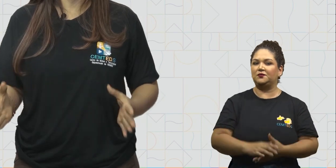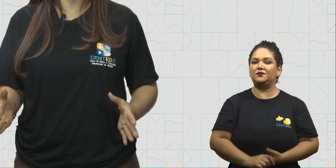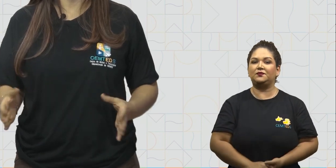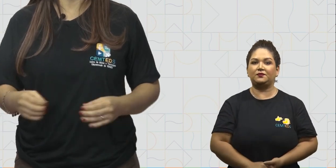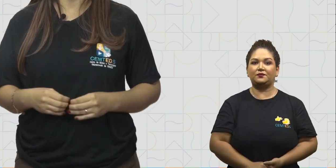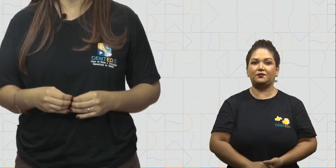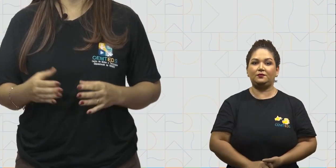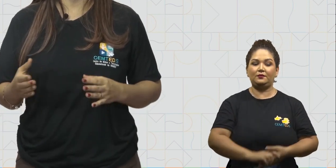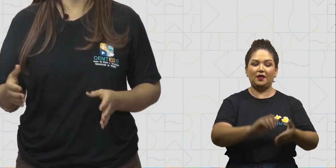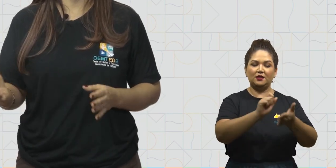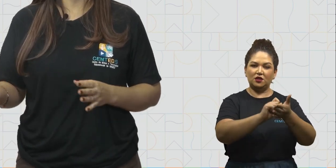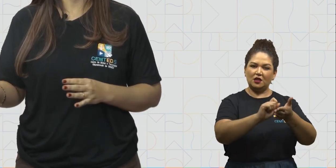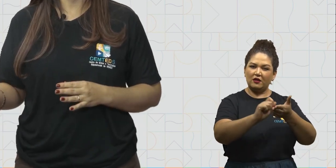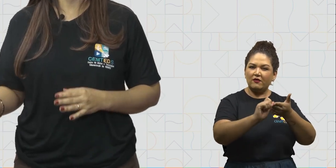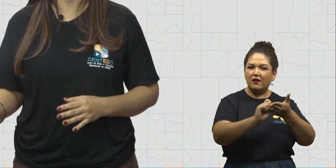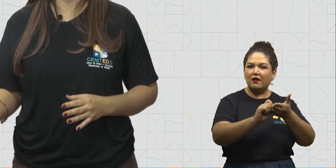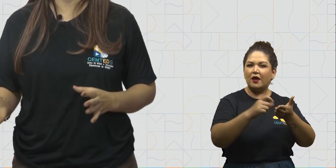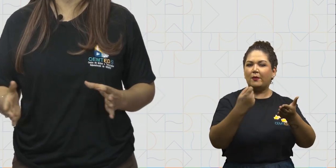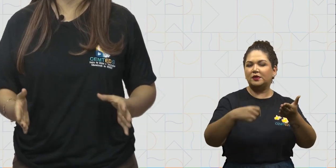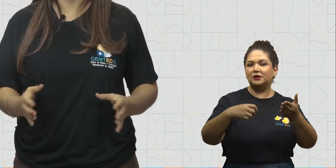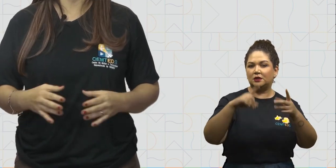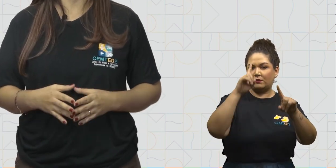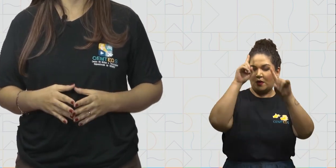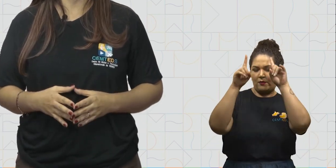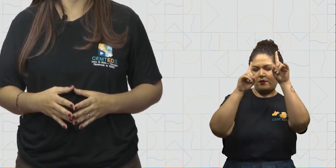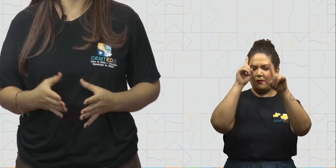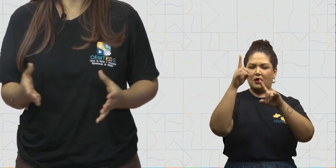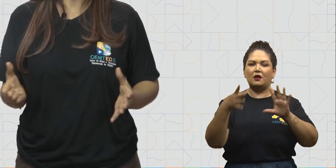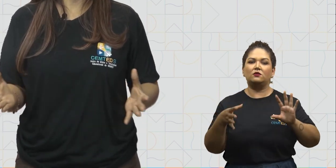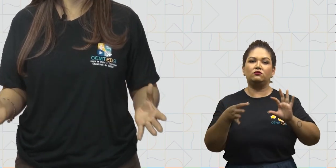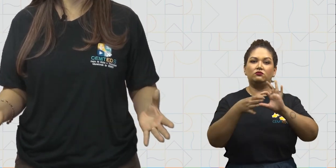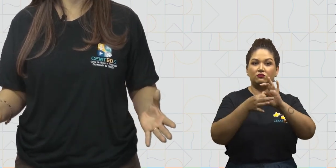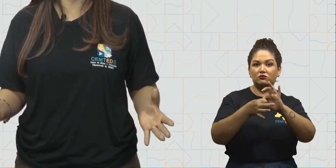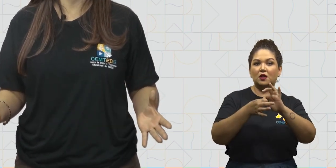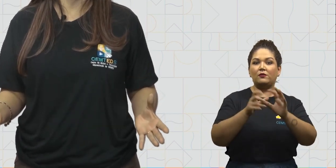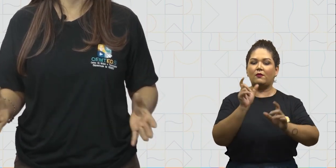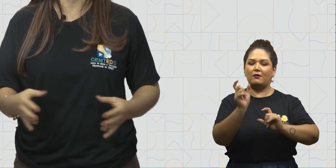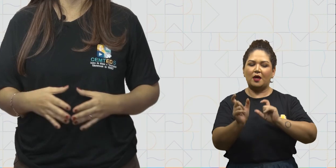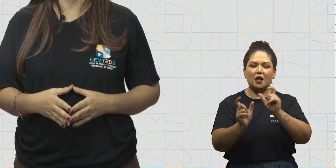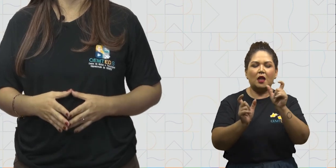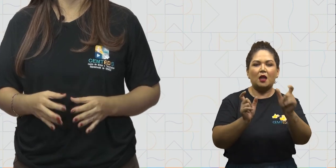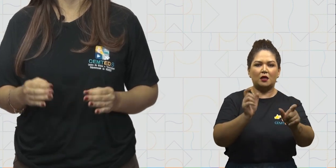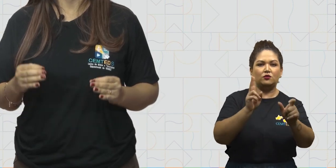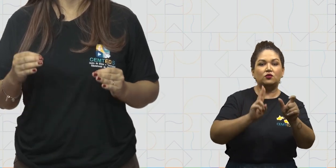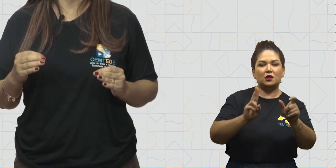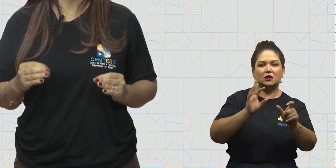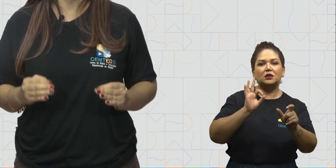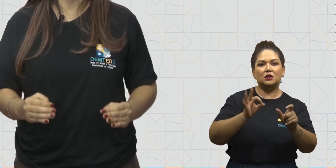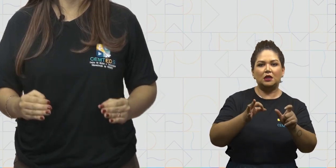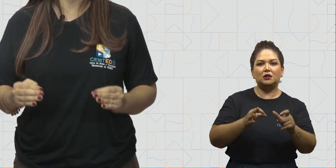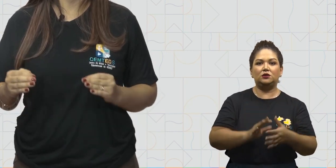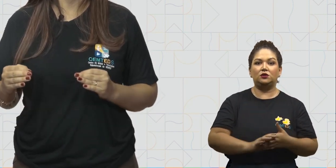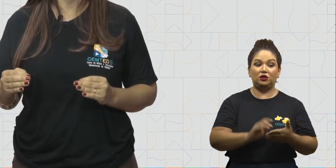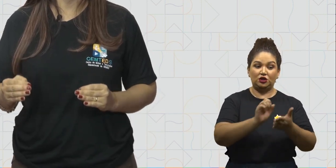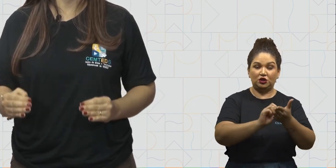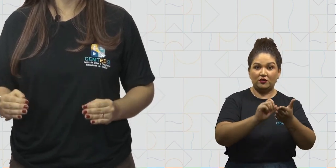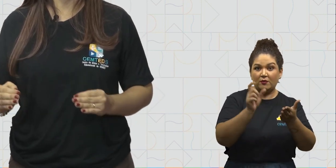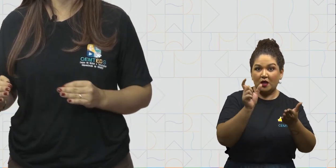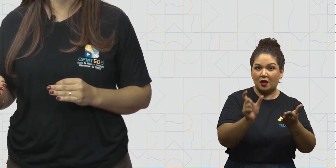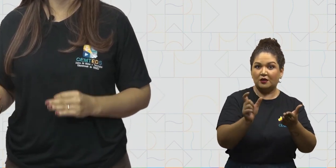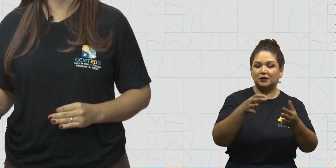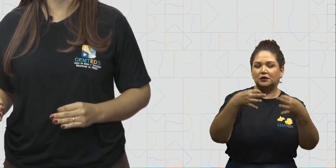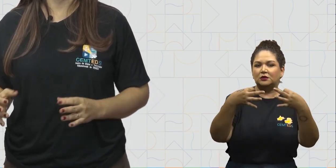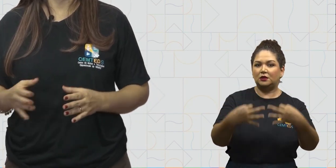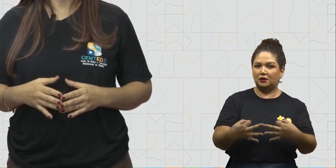frente, como escrever com coerência e criatividade, saber escolher as palavras, preocupar-se com a